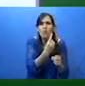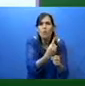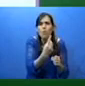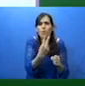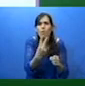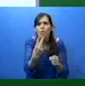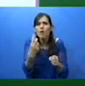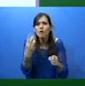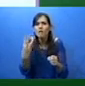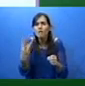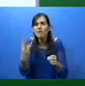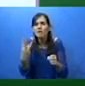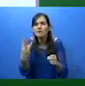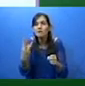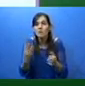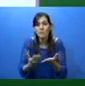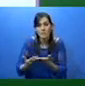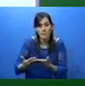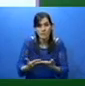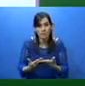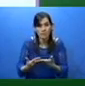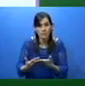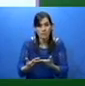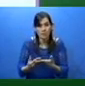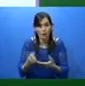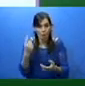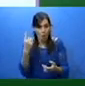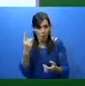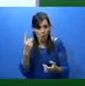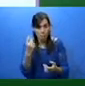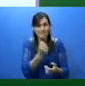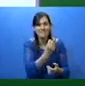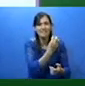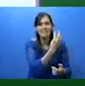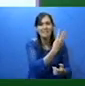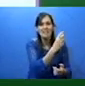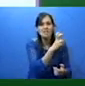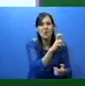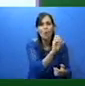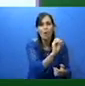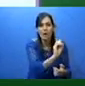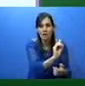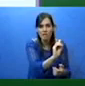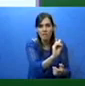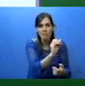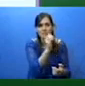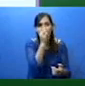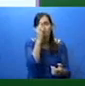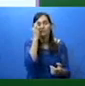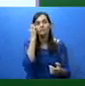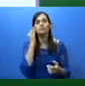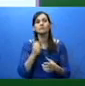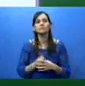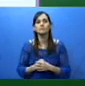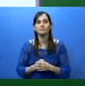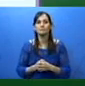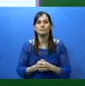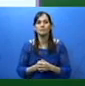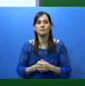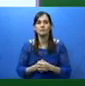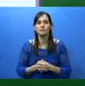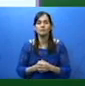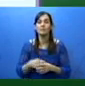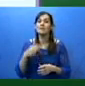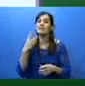Então, lá 3 filhotes. Um filhote, ele pesa 350 gramas. Vamos lá? Então,